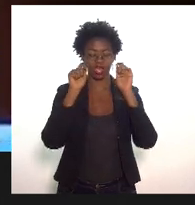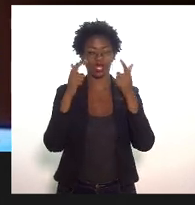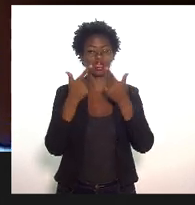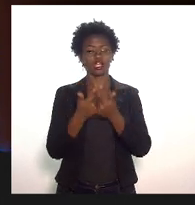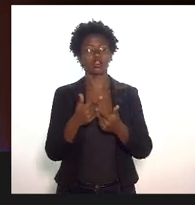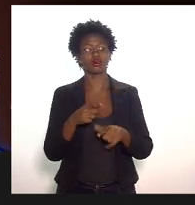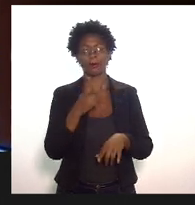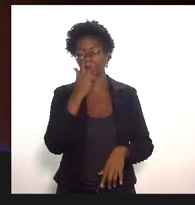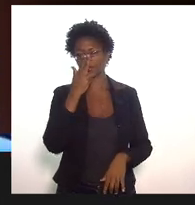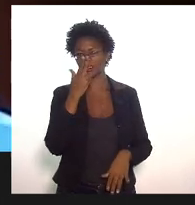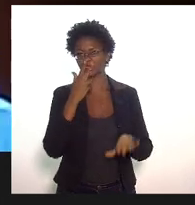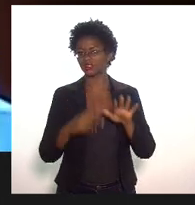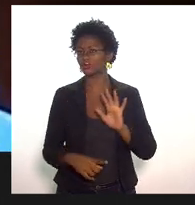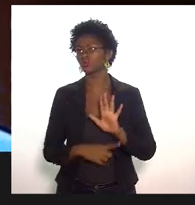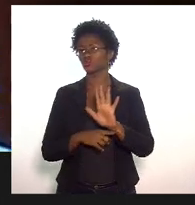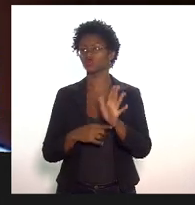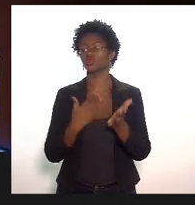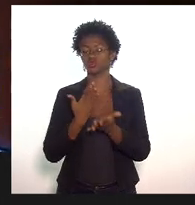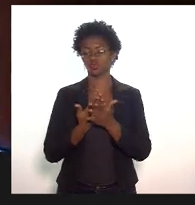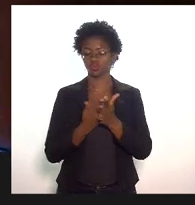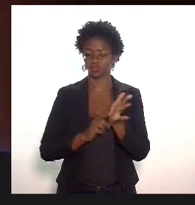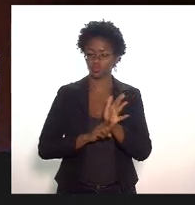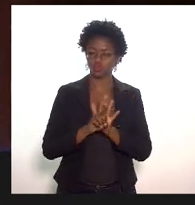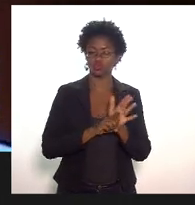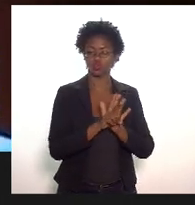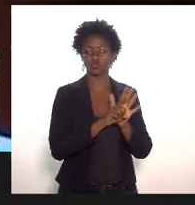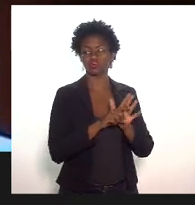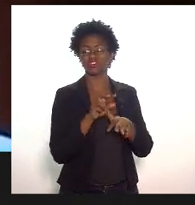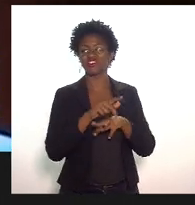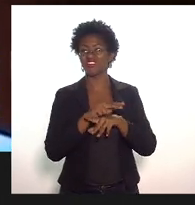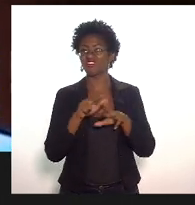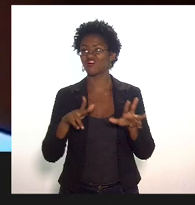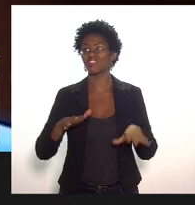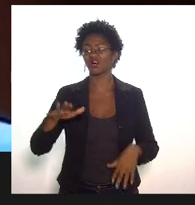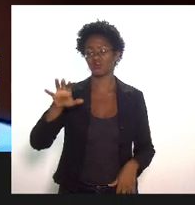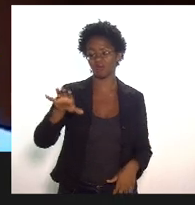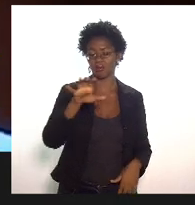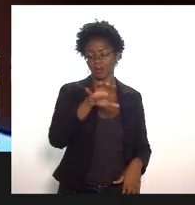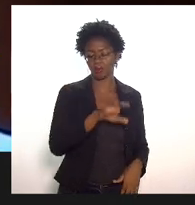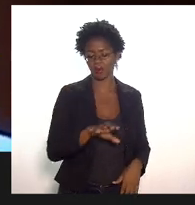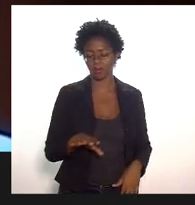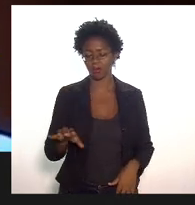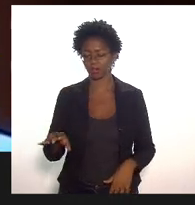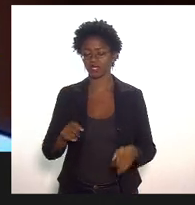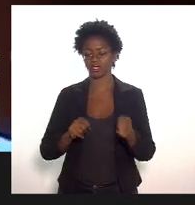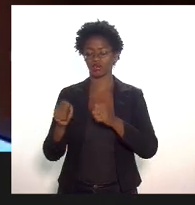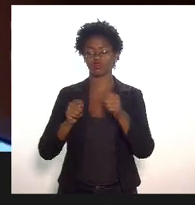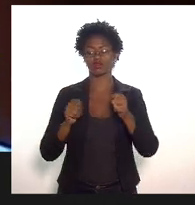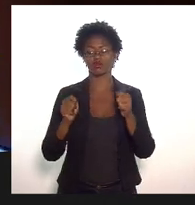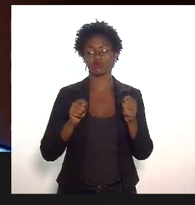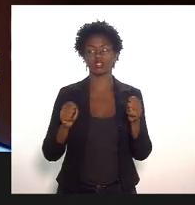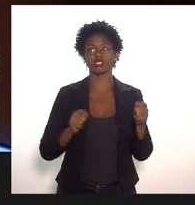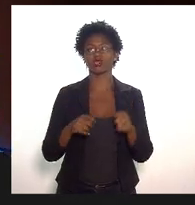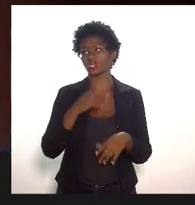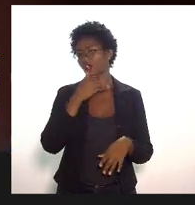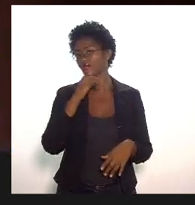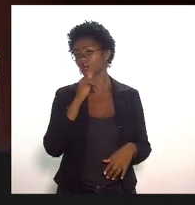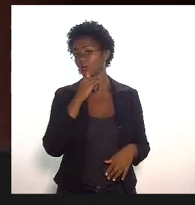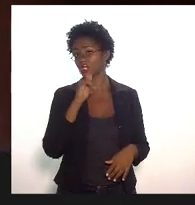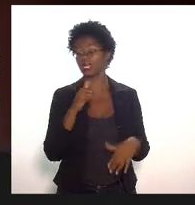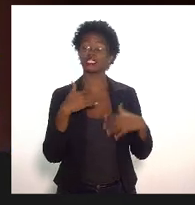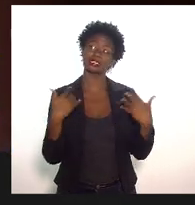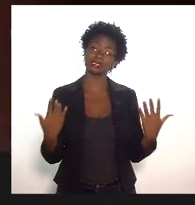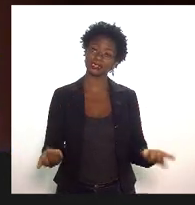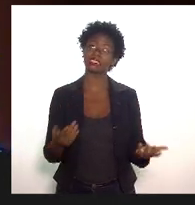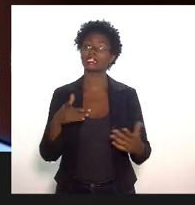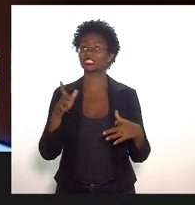elementos, vários estudos sobre vários setores da economia fluminense. E um estudo recente da assessoria fiscal da Assembleia já dá conta,